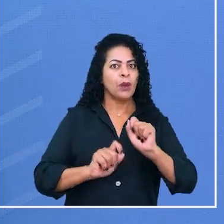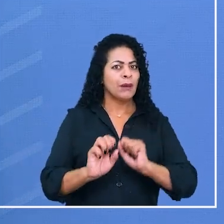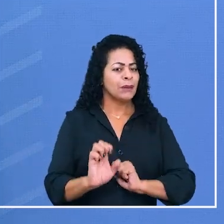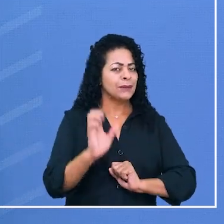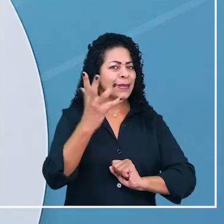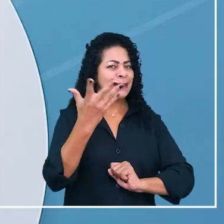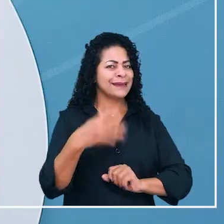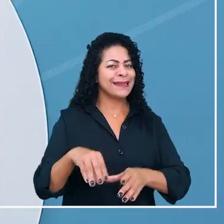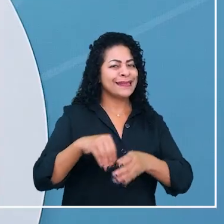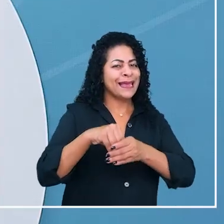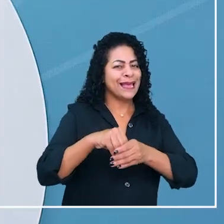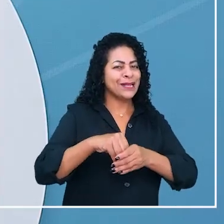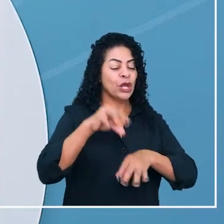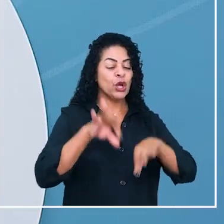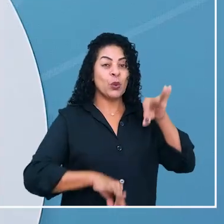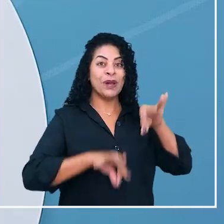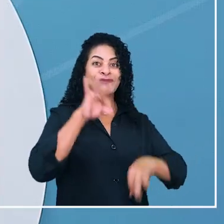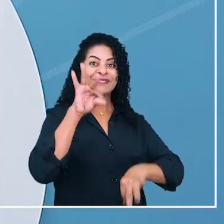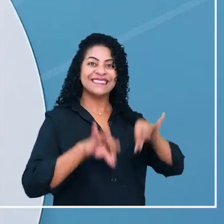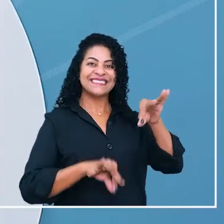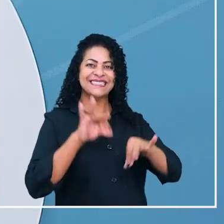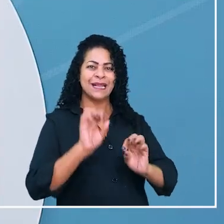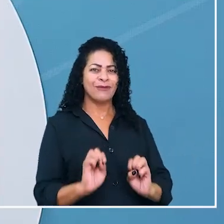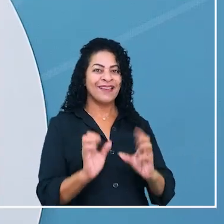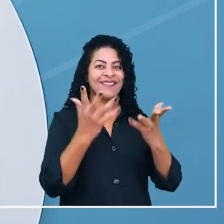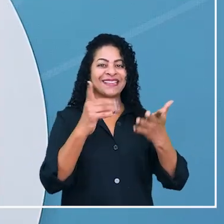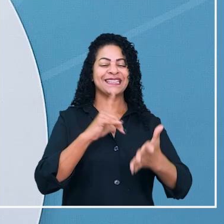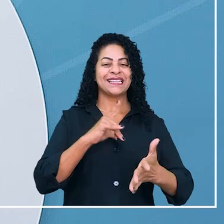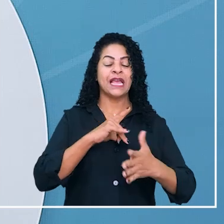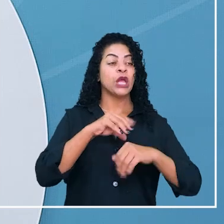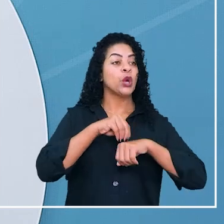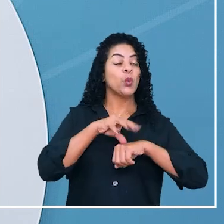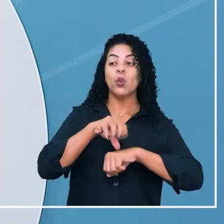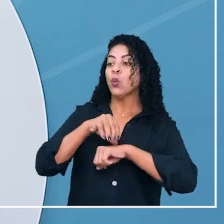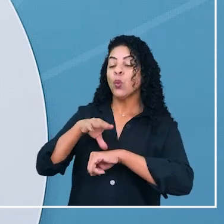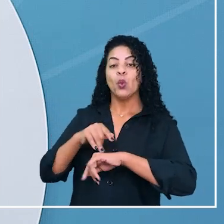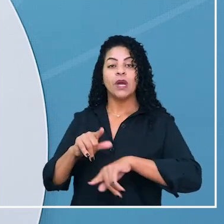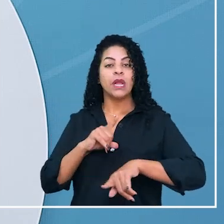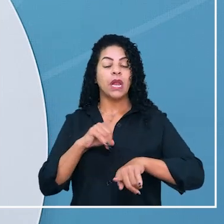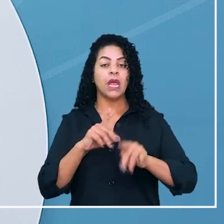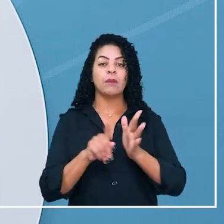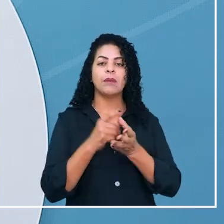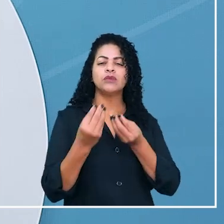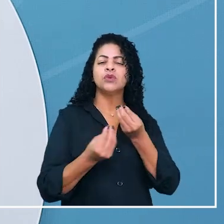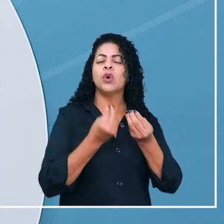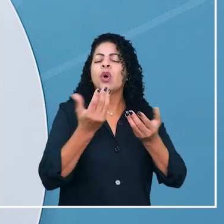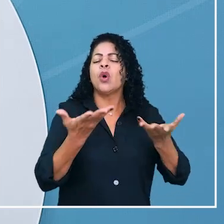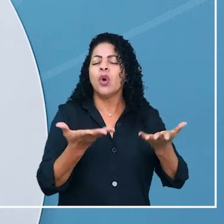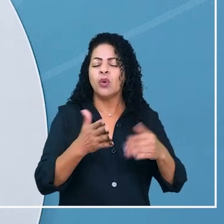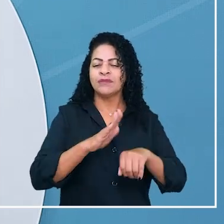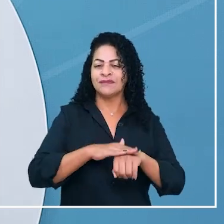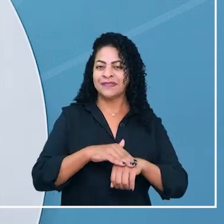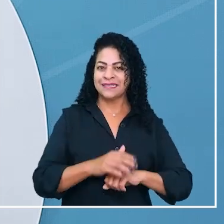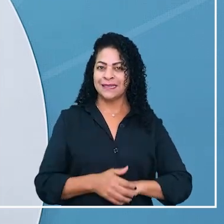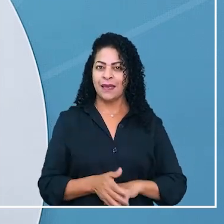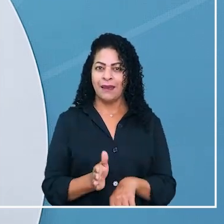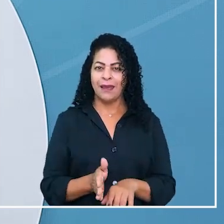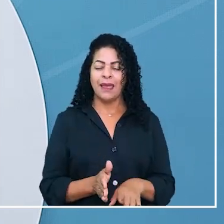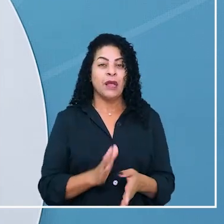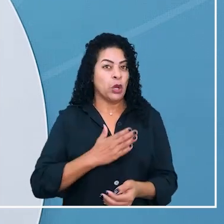realizada no TST. Durante o evento, foram recebidas sugestões para a elaboração do protocolo para atuação com